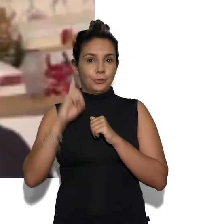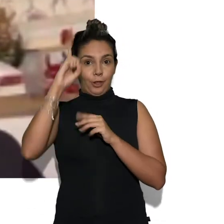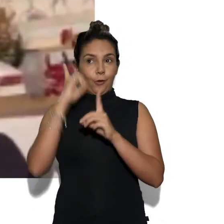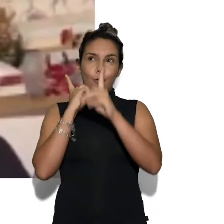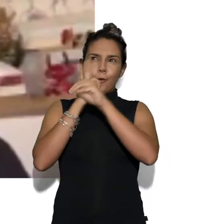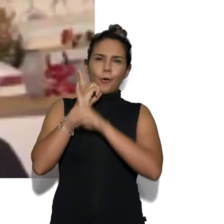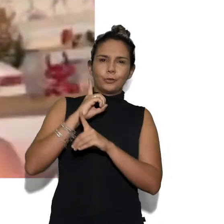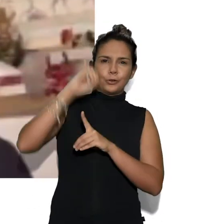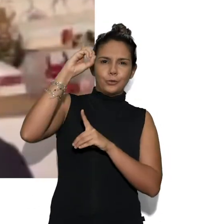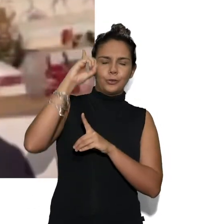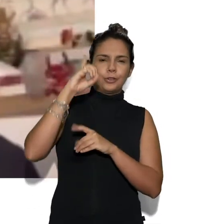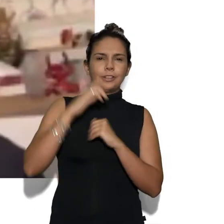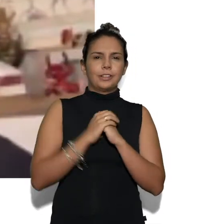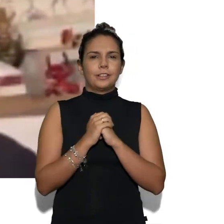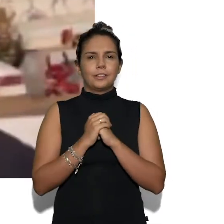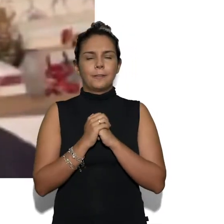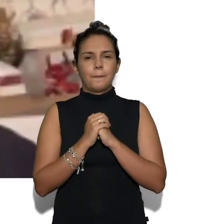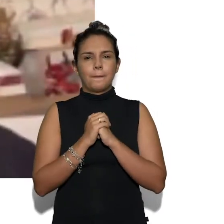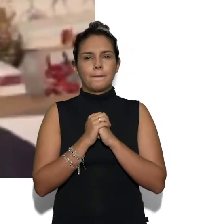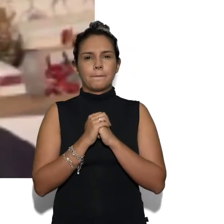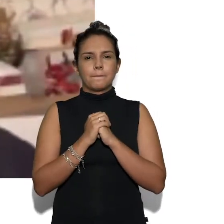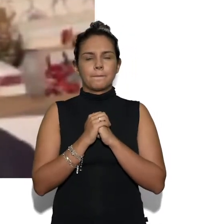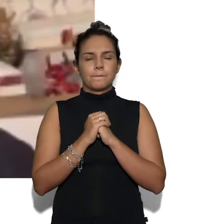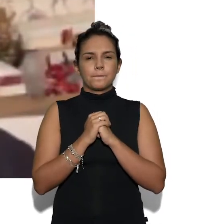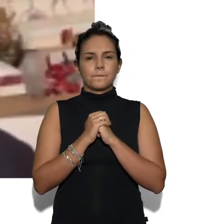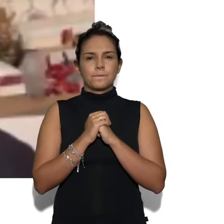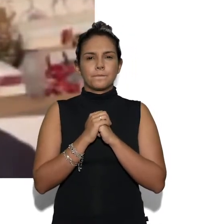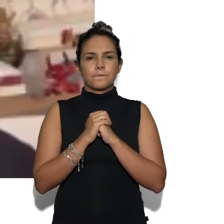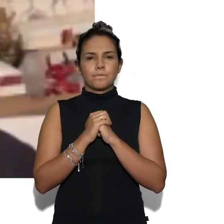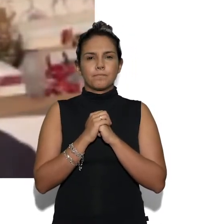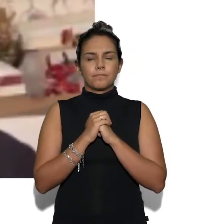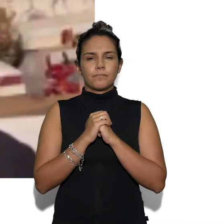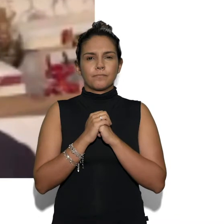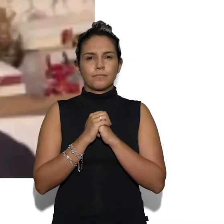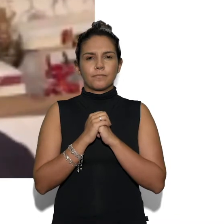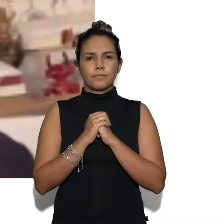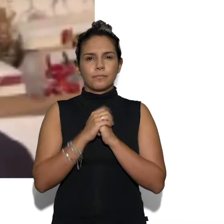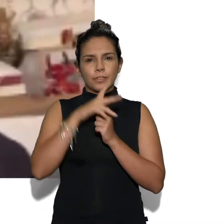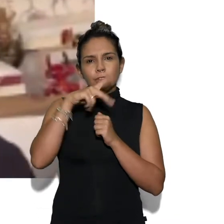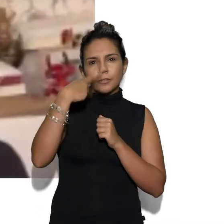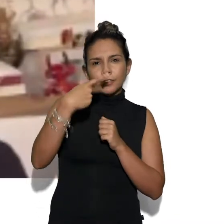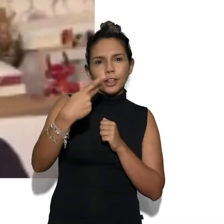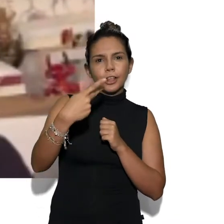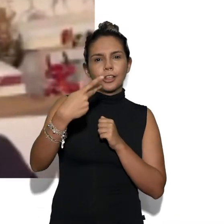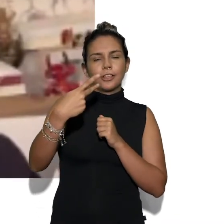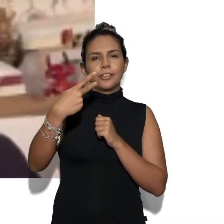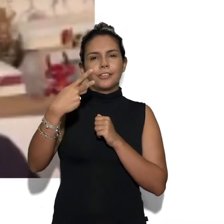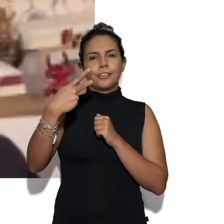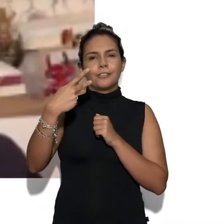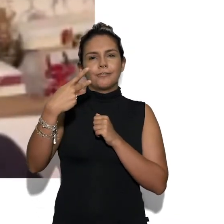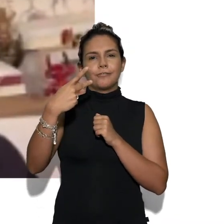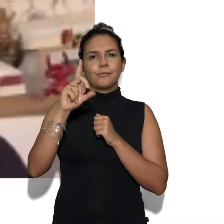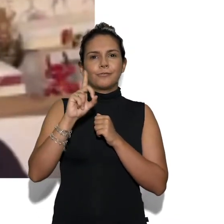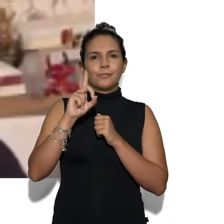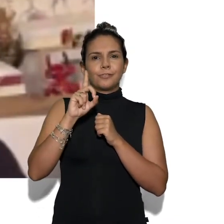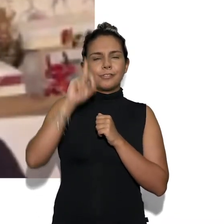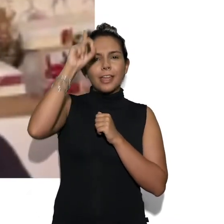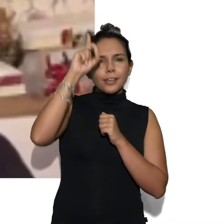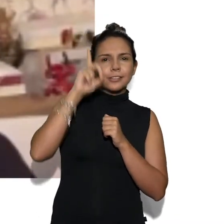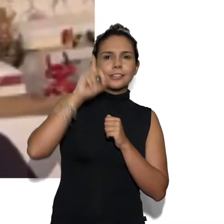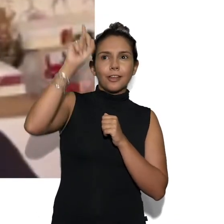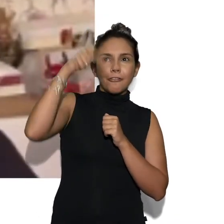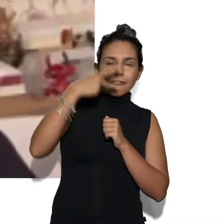Deus, uma auscultação dos discursos divinos, uma tentativa de fazer com que Deus